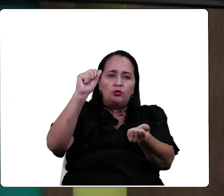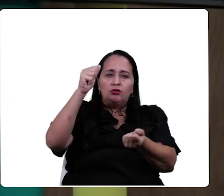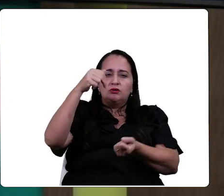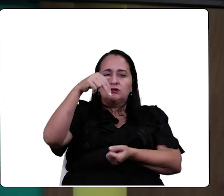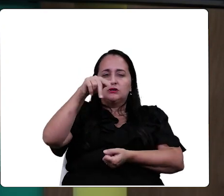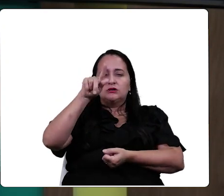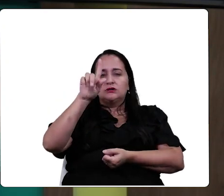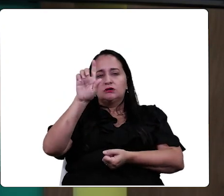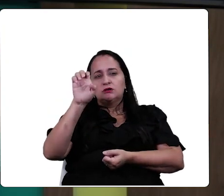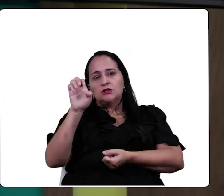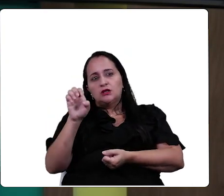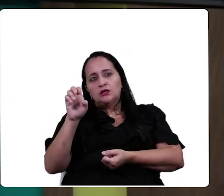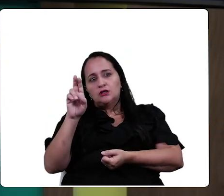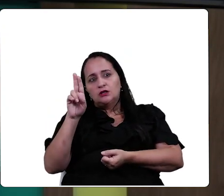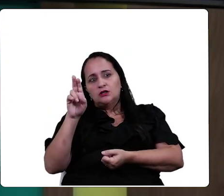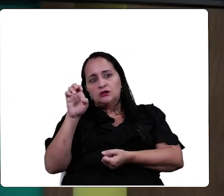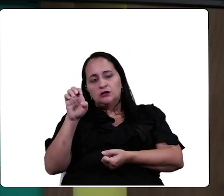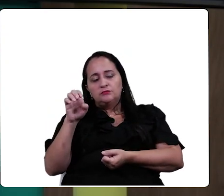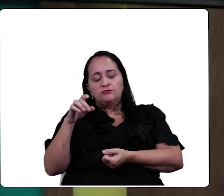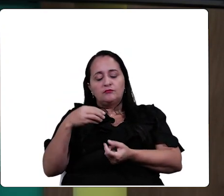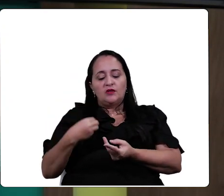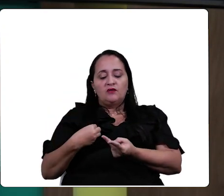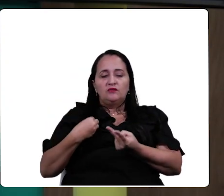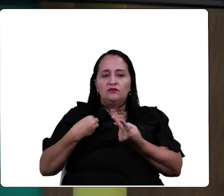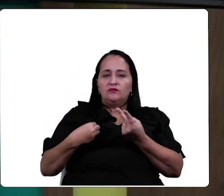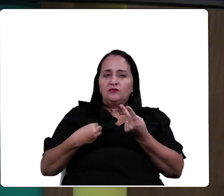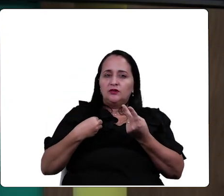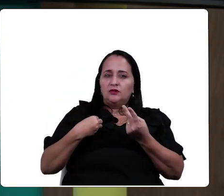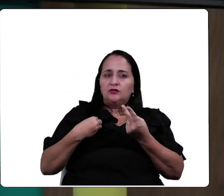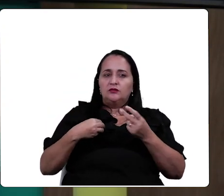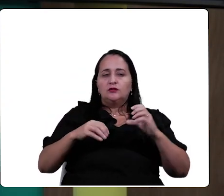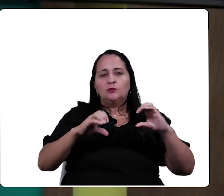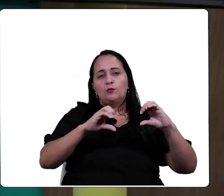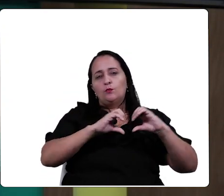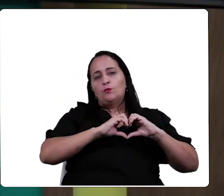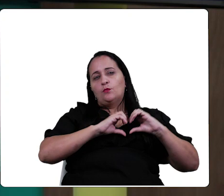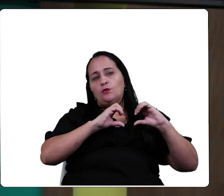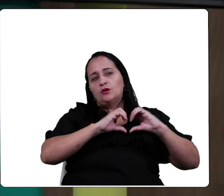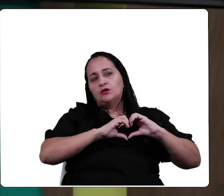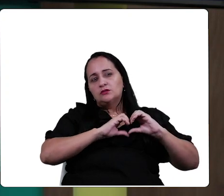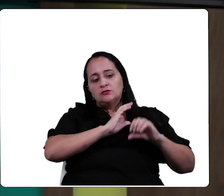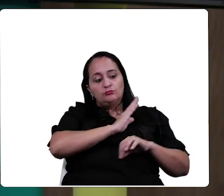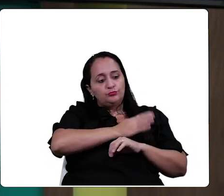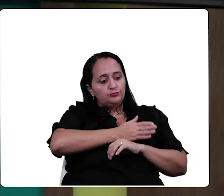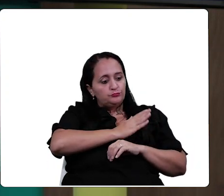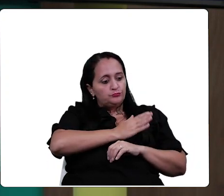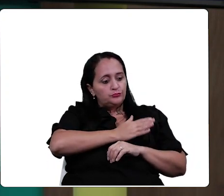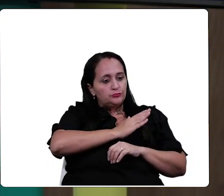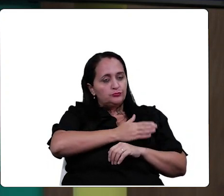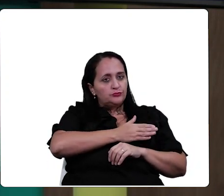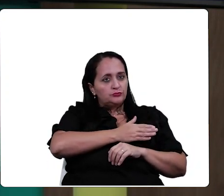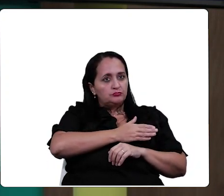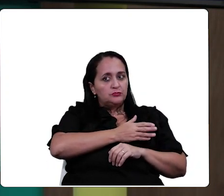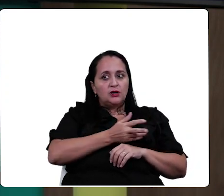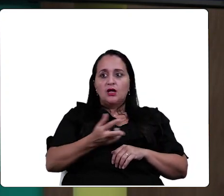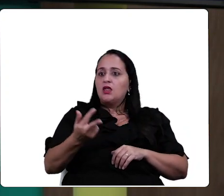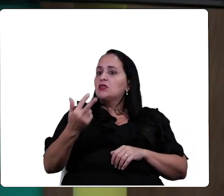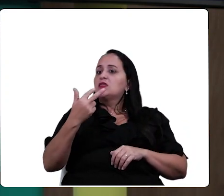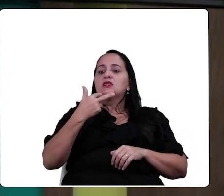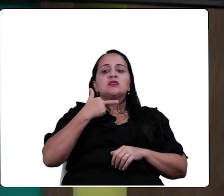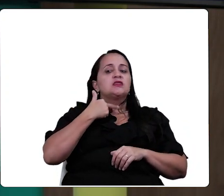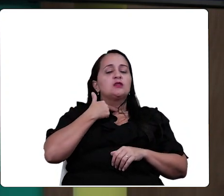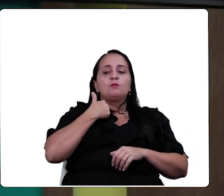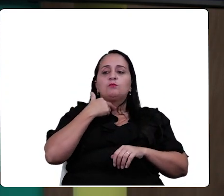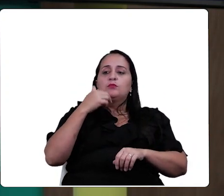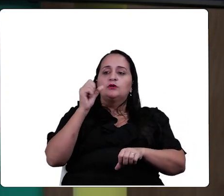vida e corações, e esse outro trecho, não podem parar. E a